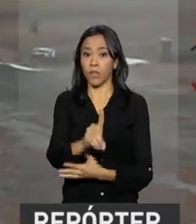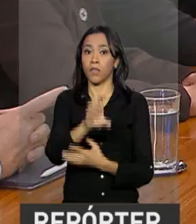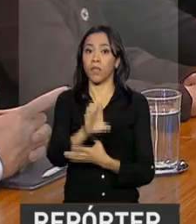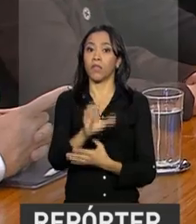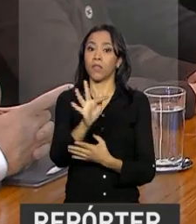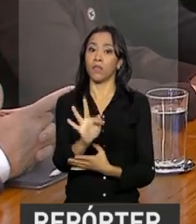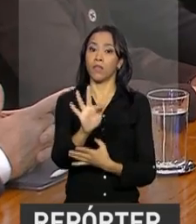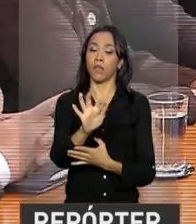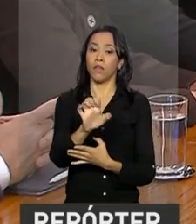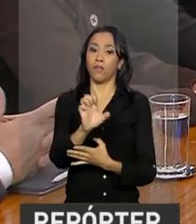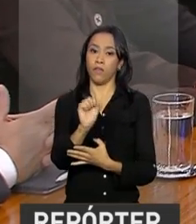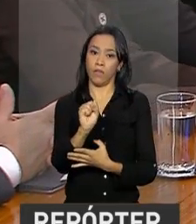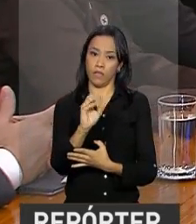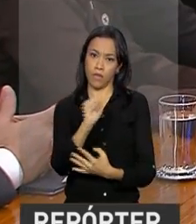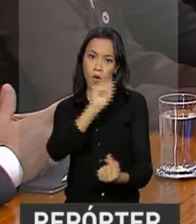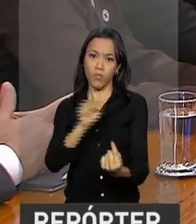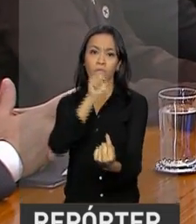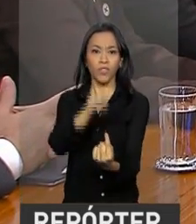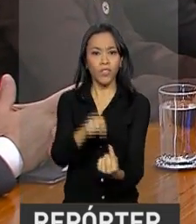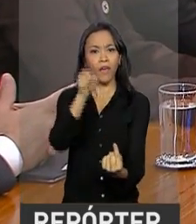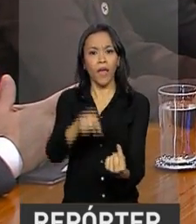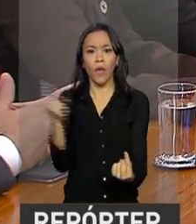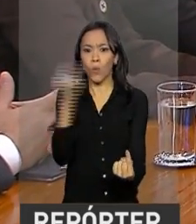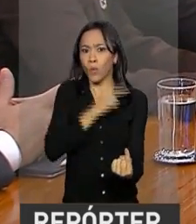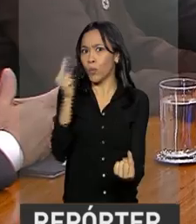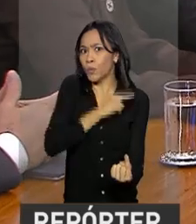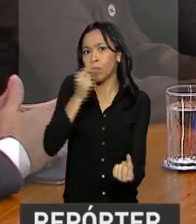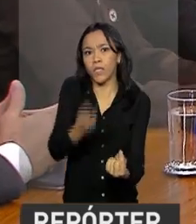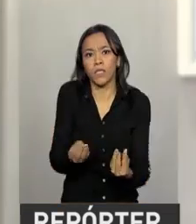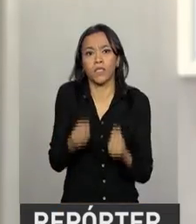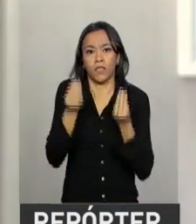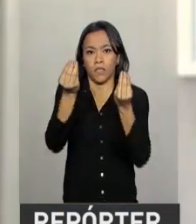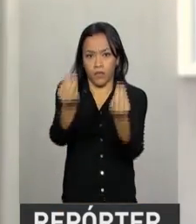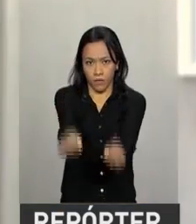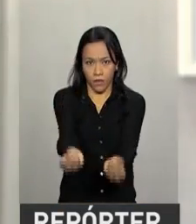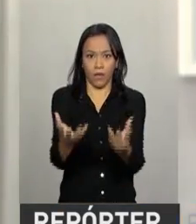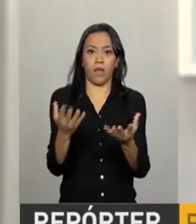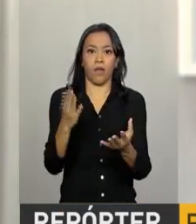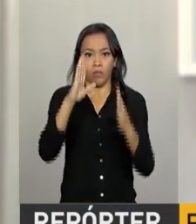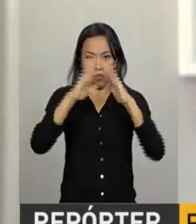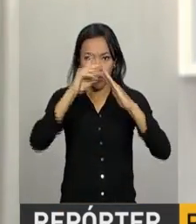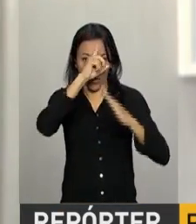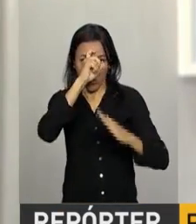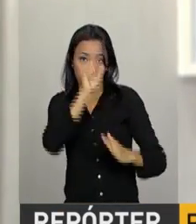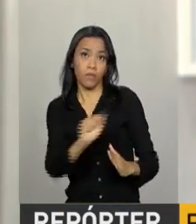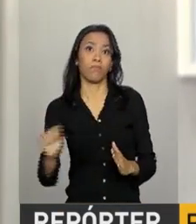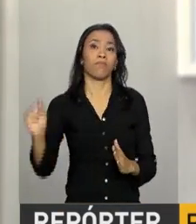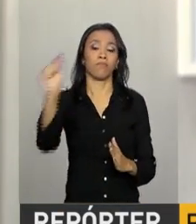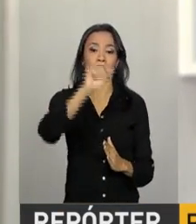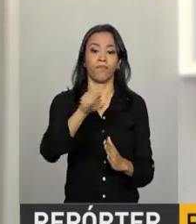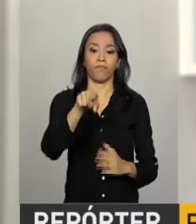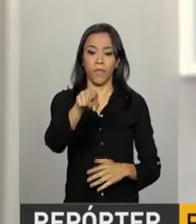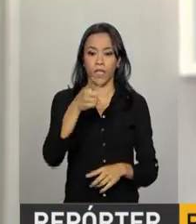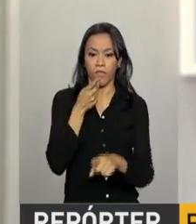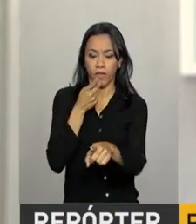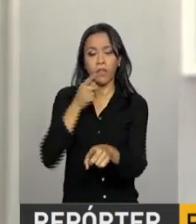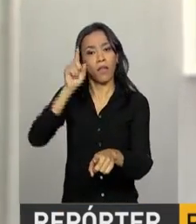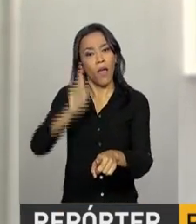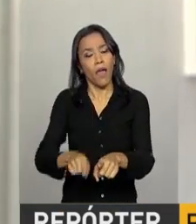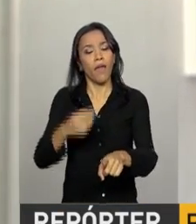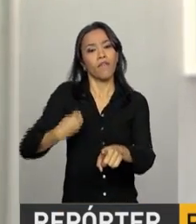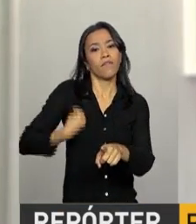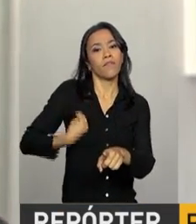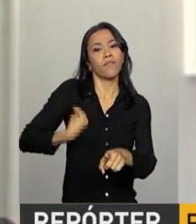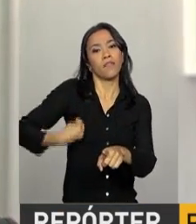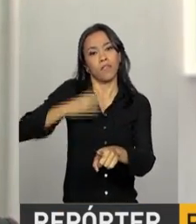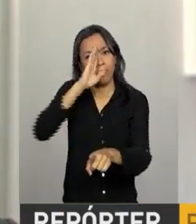junho o objetivo é garantir mais rapidez na entrega dos órgãos é uma parceria humanitária pela vida de esperança